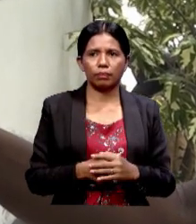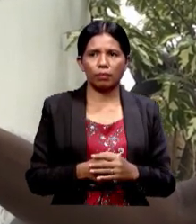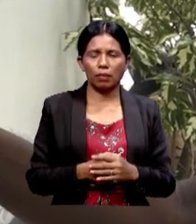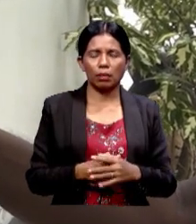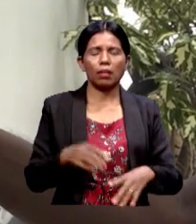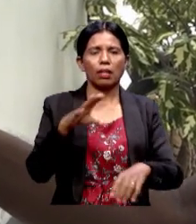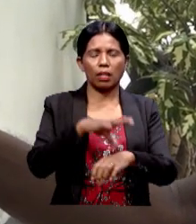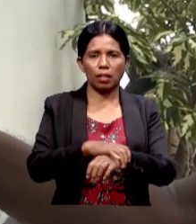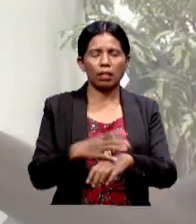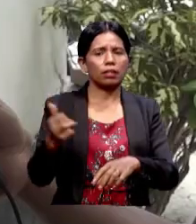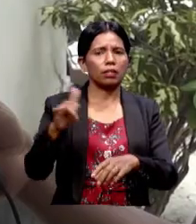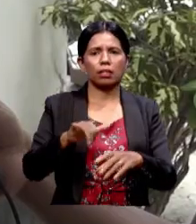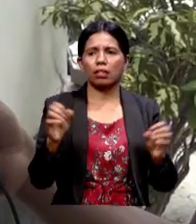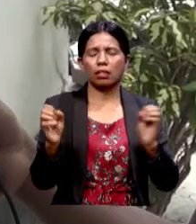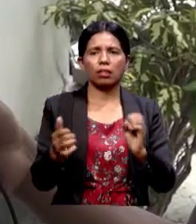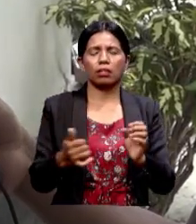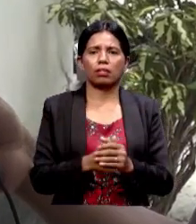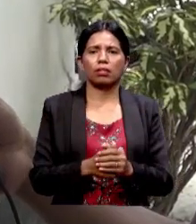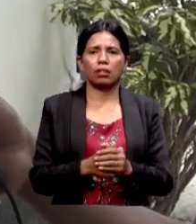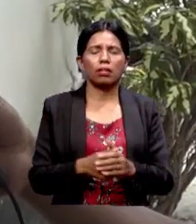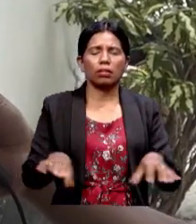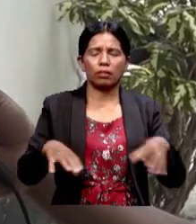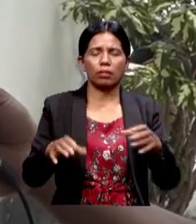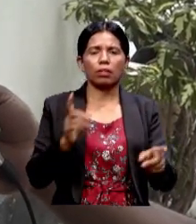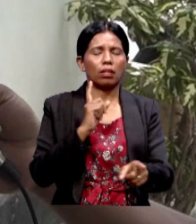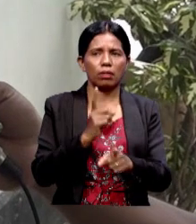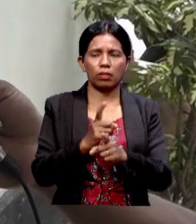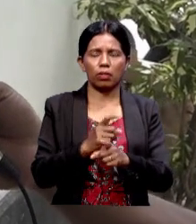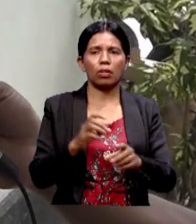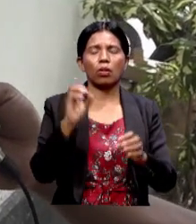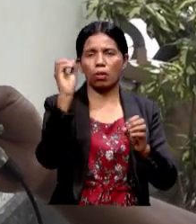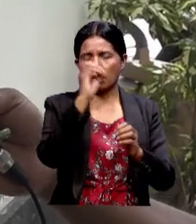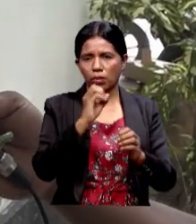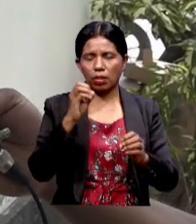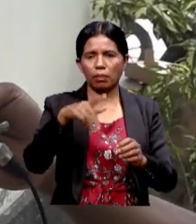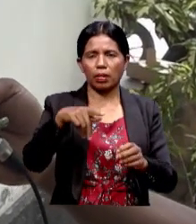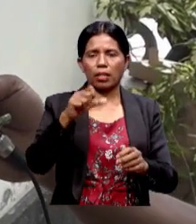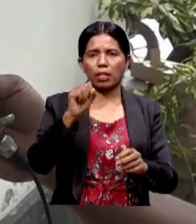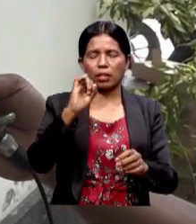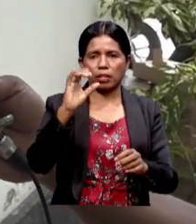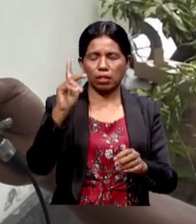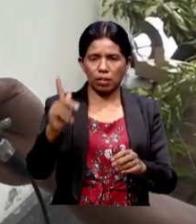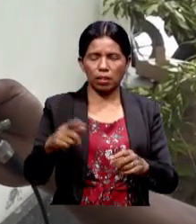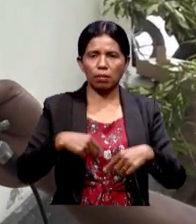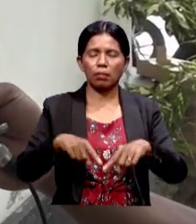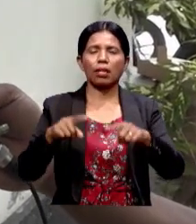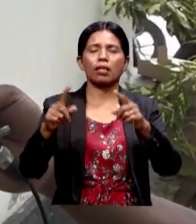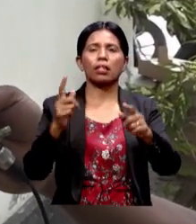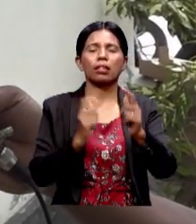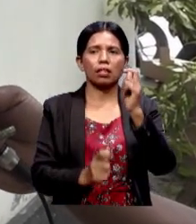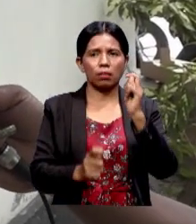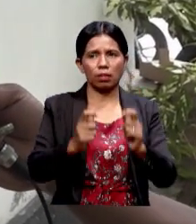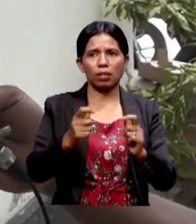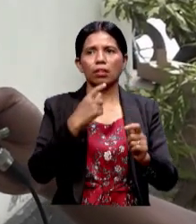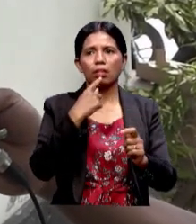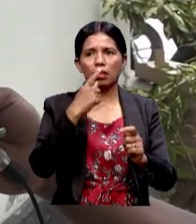detenção sira falha ma eu a operação PSIC da Lahira, nebe Magbaia Tribunal, considera ilegal, ne diretor